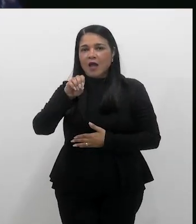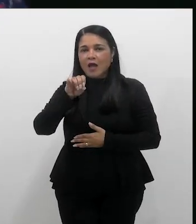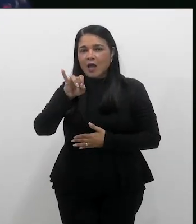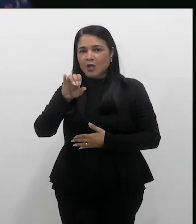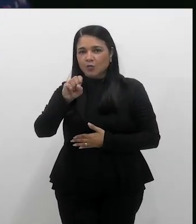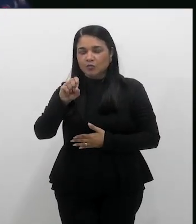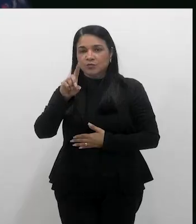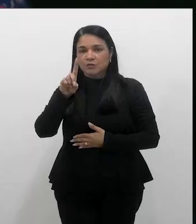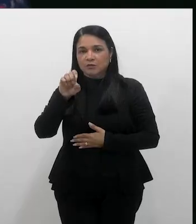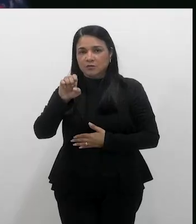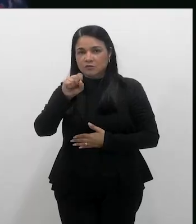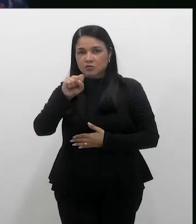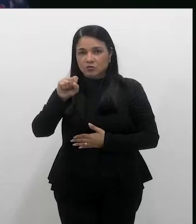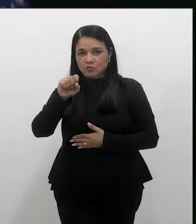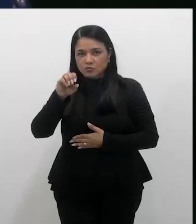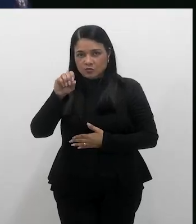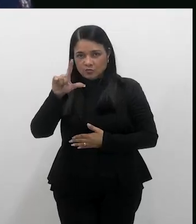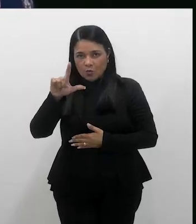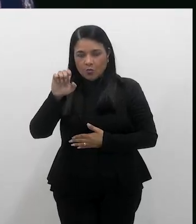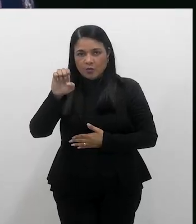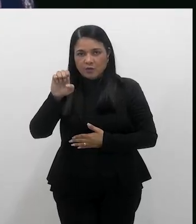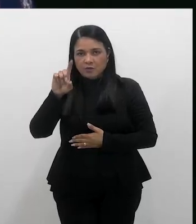Sol, é o nome da editora.